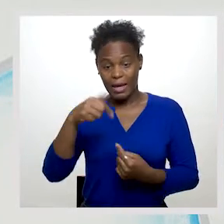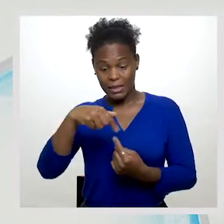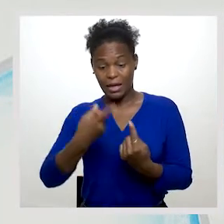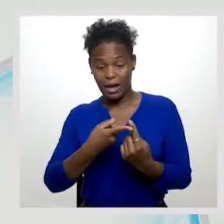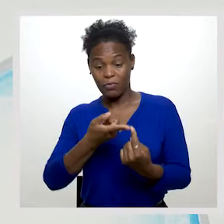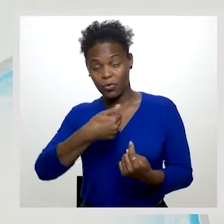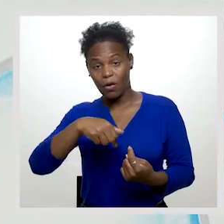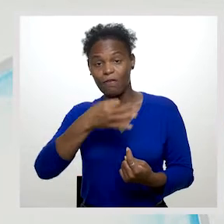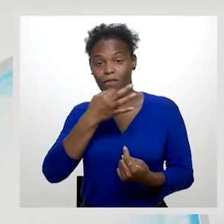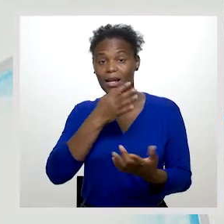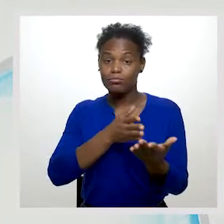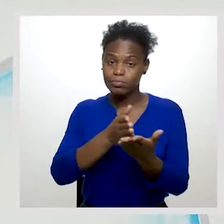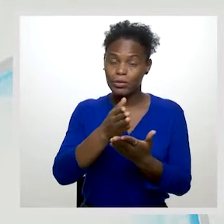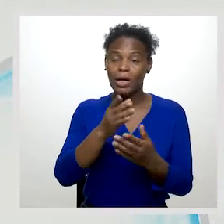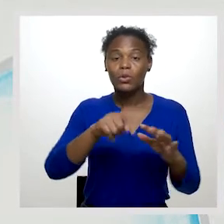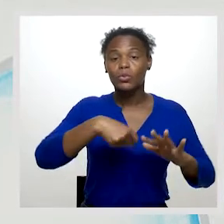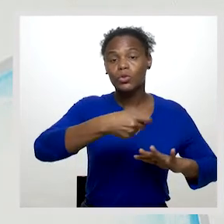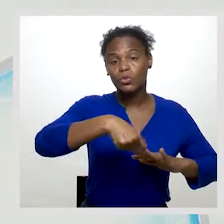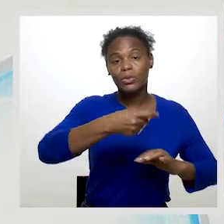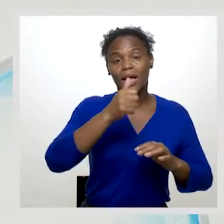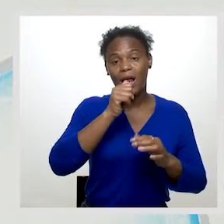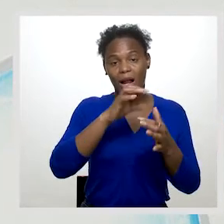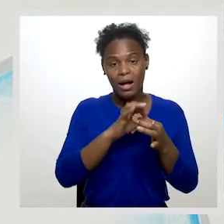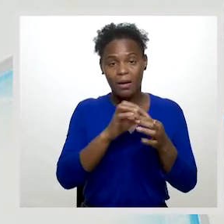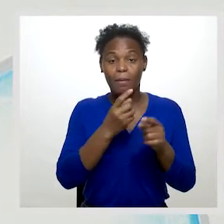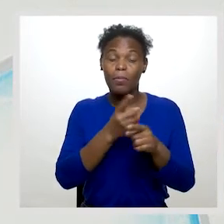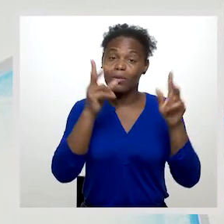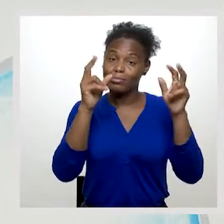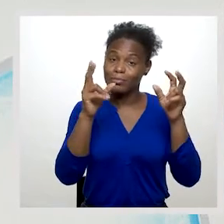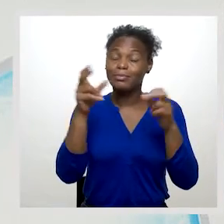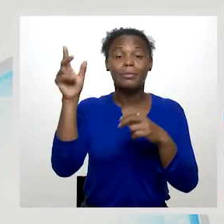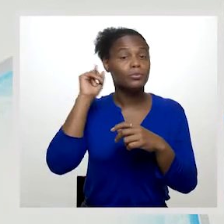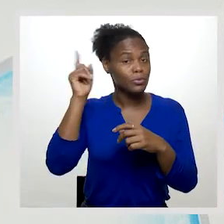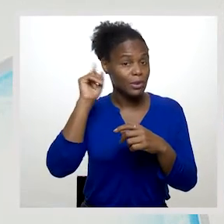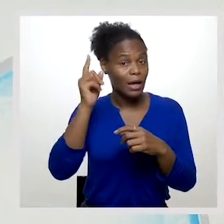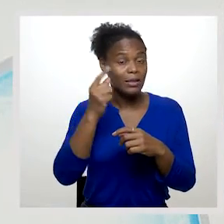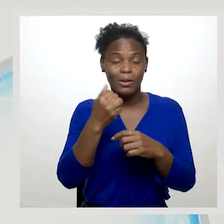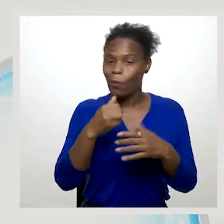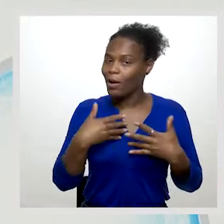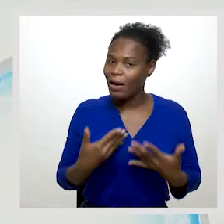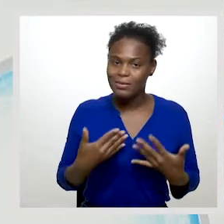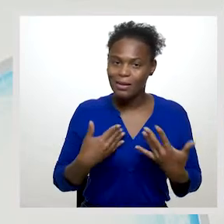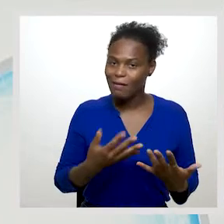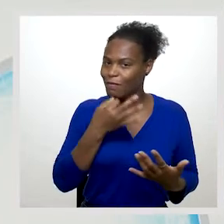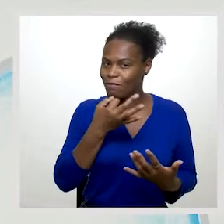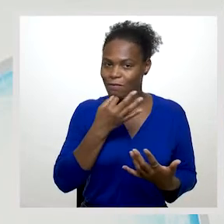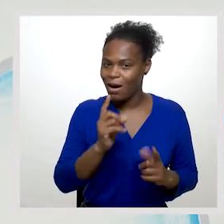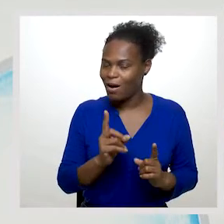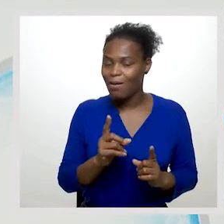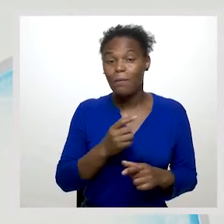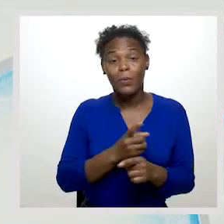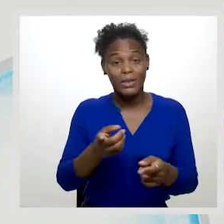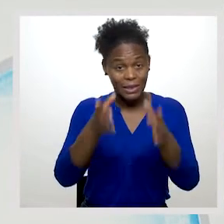vamos continuar a falar de recursos hídricos porque são conteúdos muito importantes. Não se cansam de falar disso, por isso